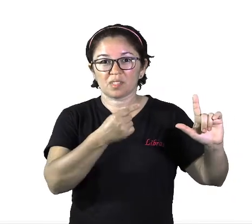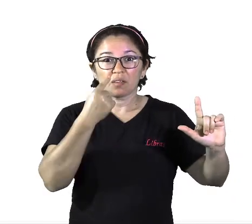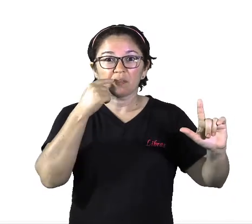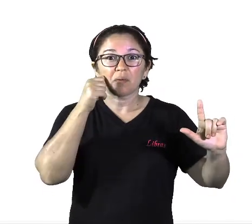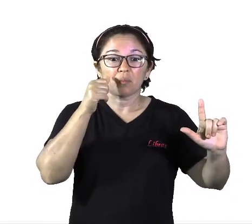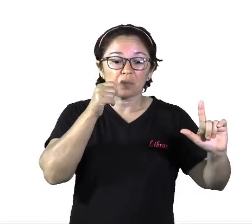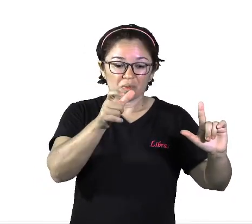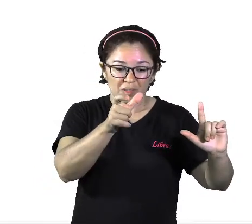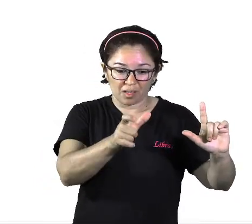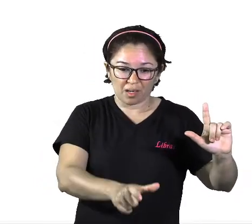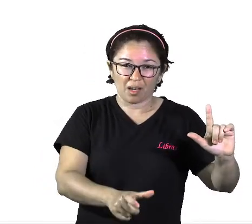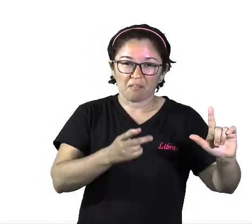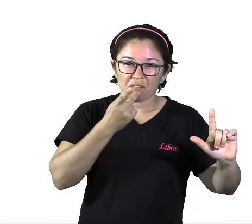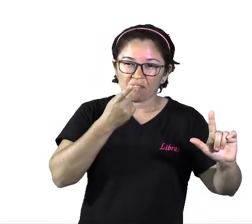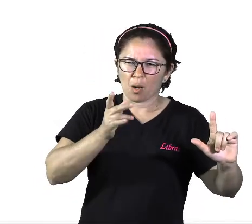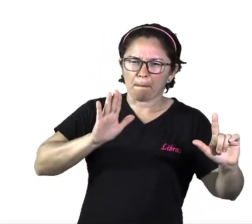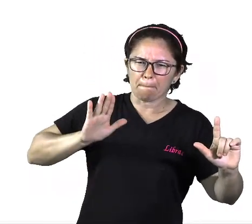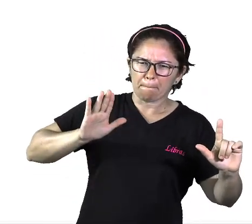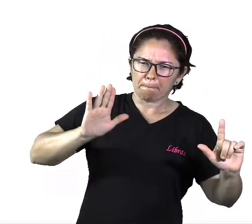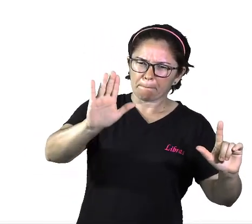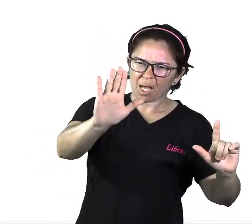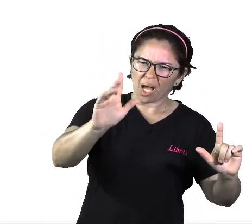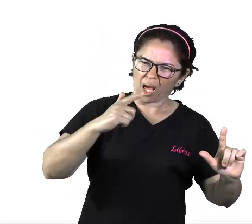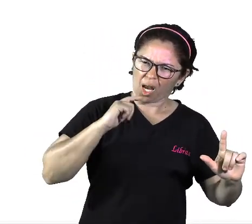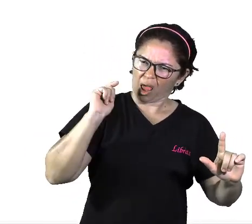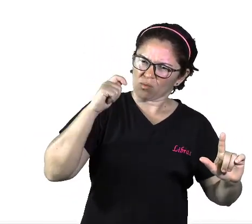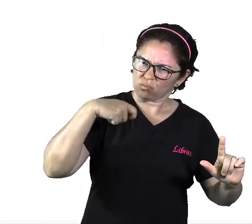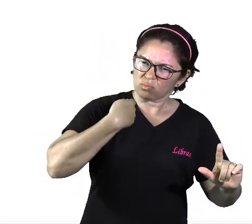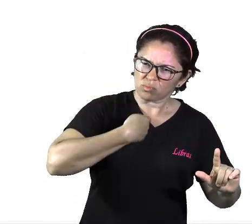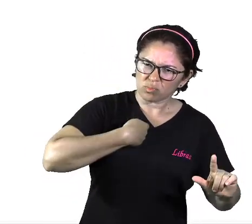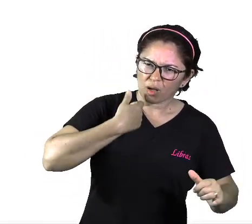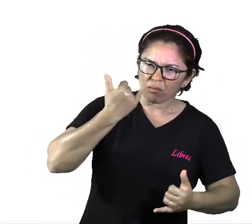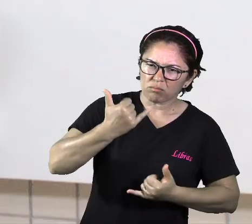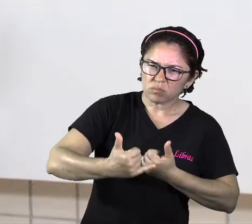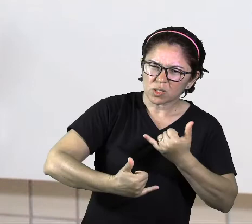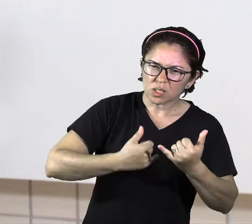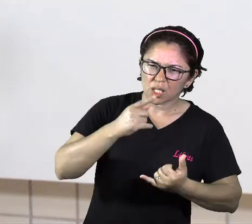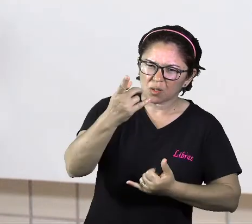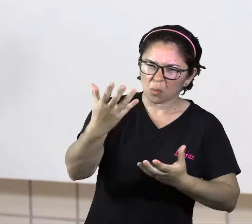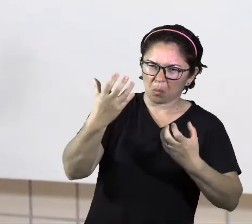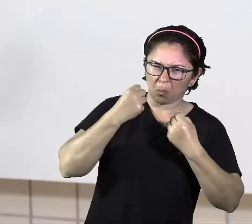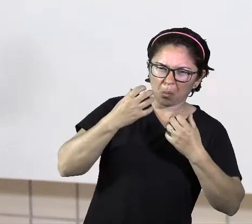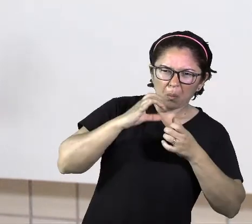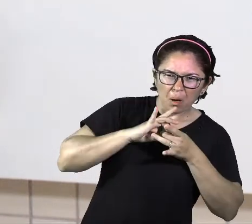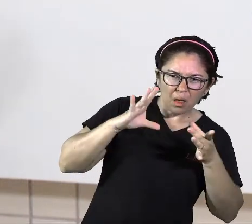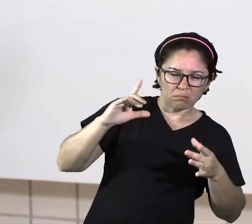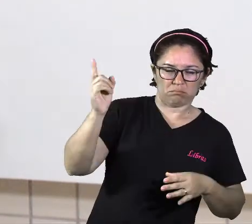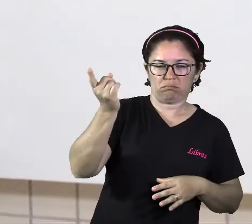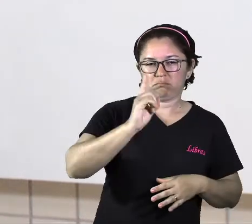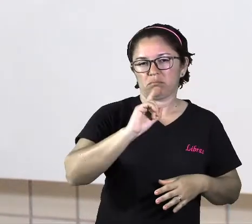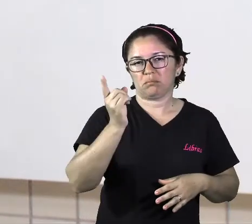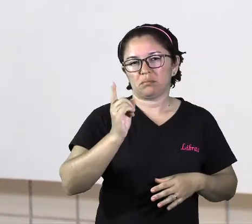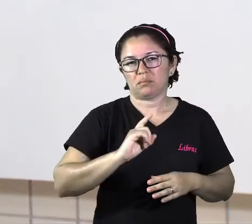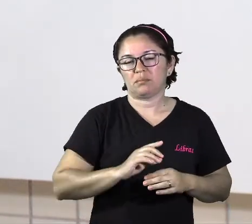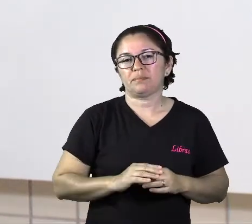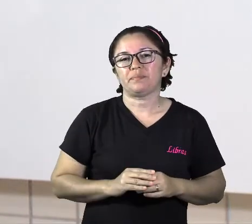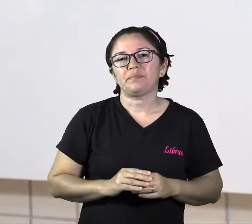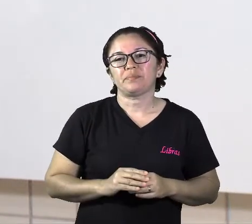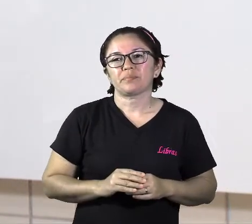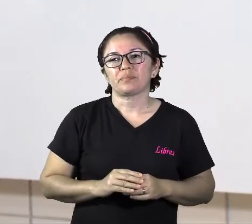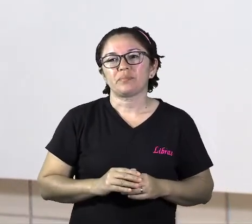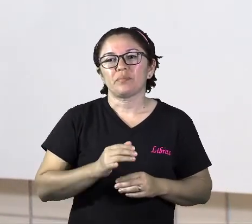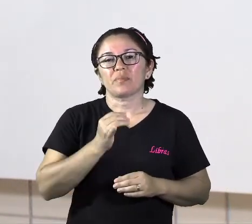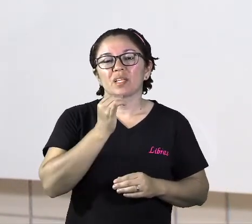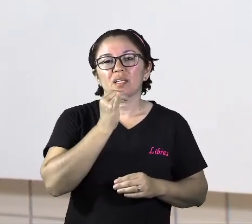eu não sou seu brinquedo, tá? Tem a criança lá indicando o quê? Pare, eu não sou o seu brinquedo. A